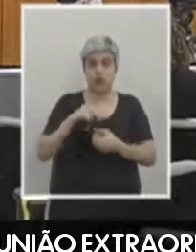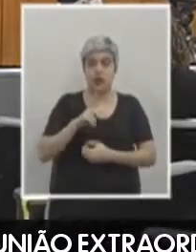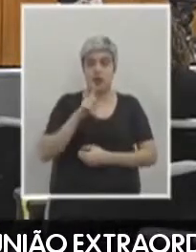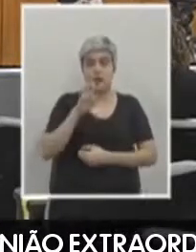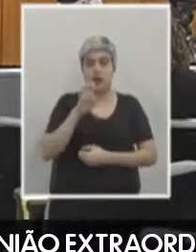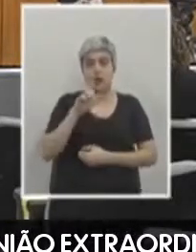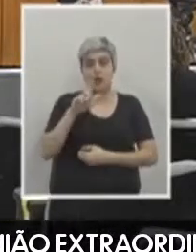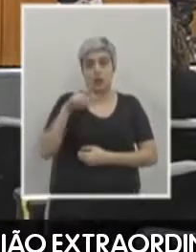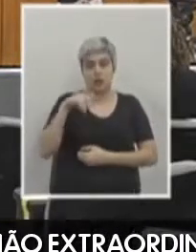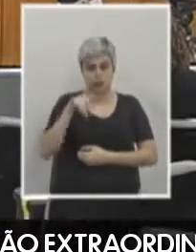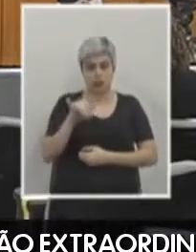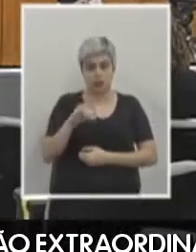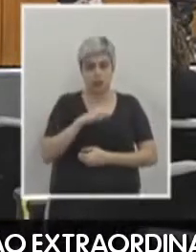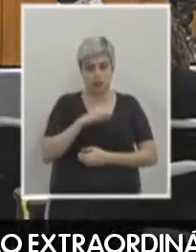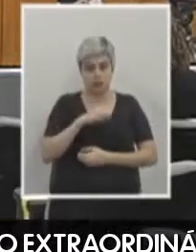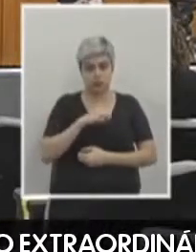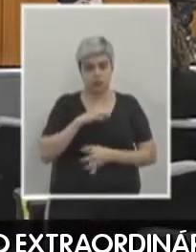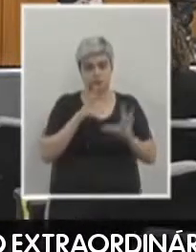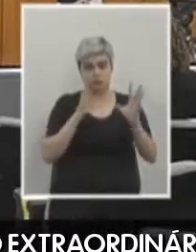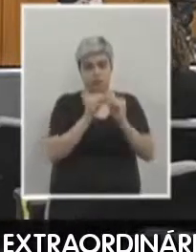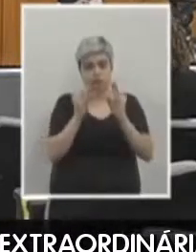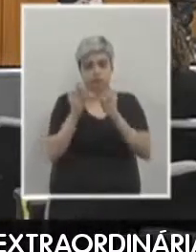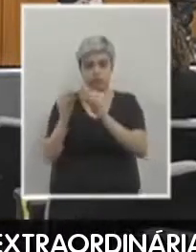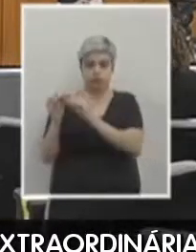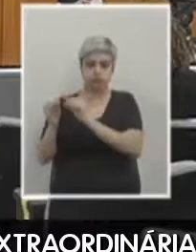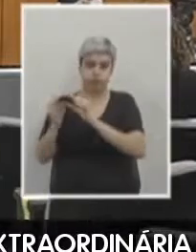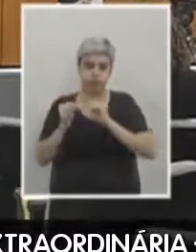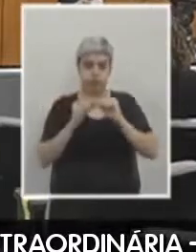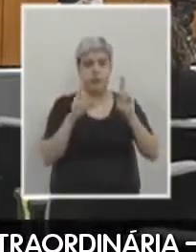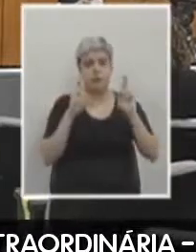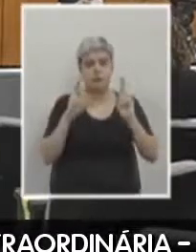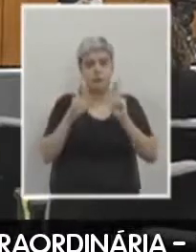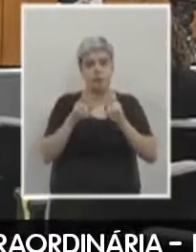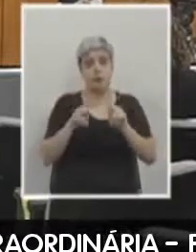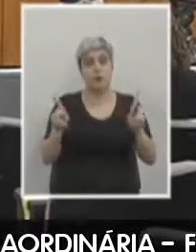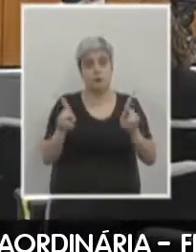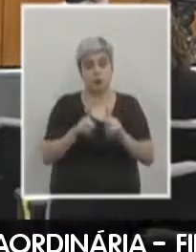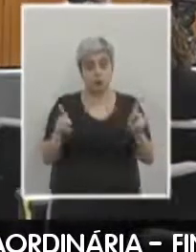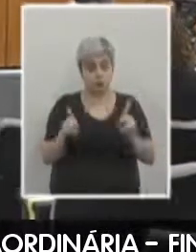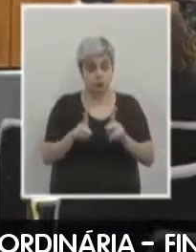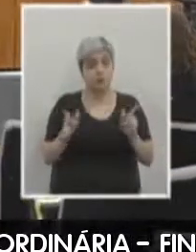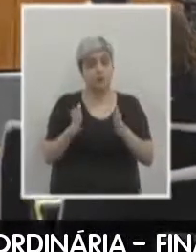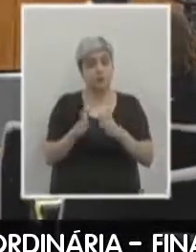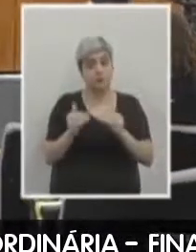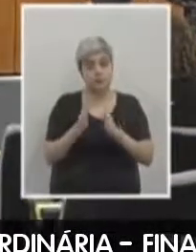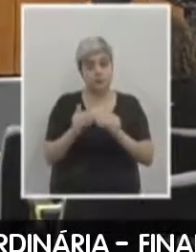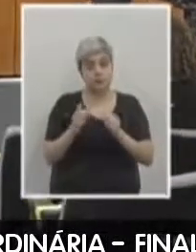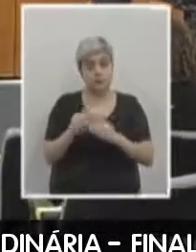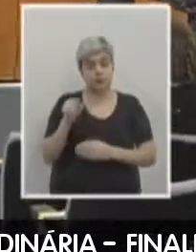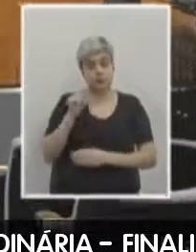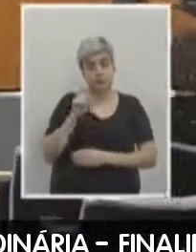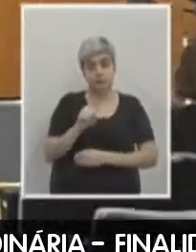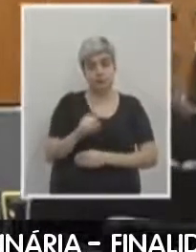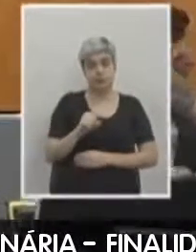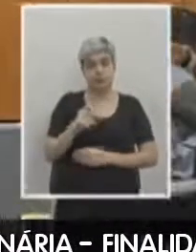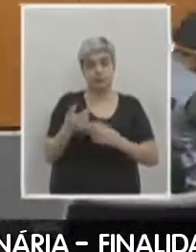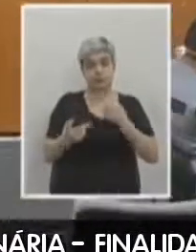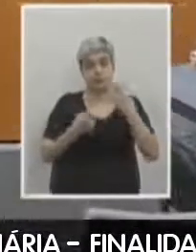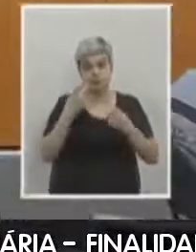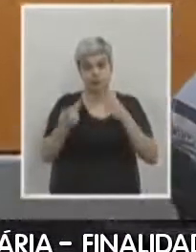feito essas considerações em nome, né, dos professores efetivos, eu vou voltar aqui também para uma consideração da Kelly,